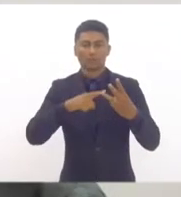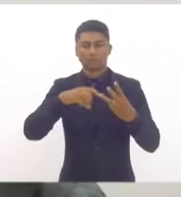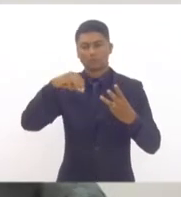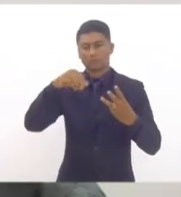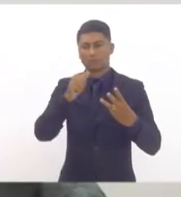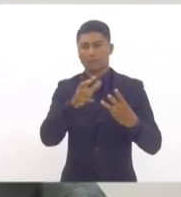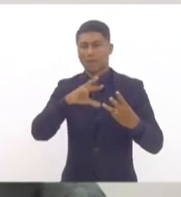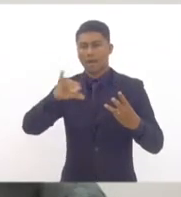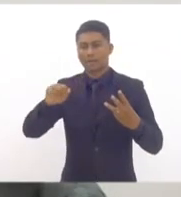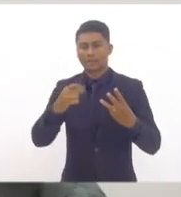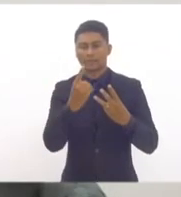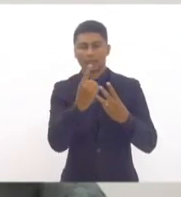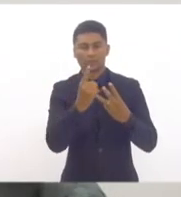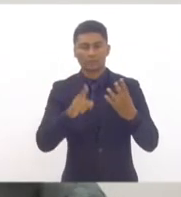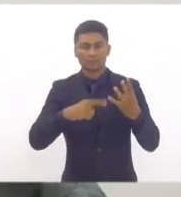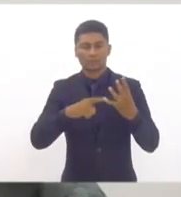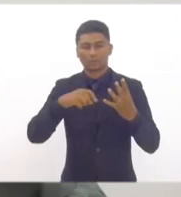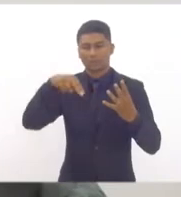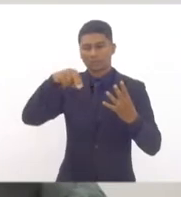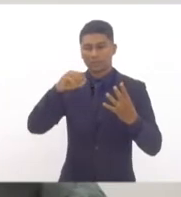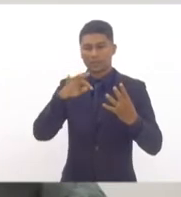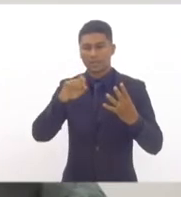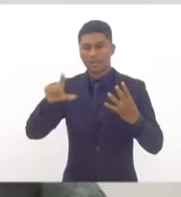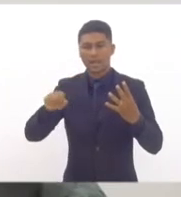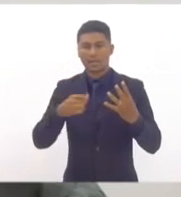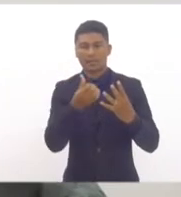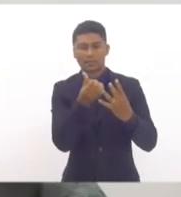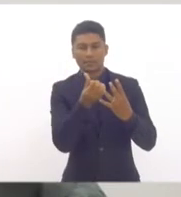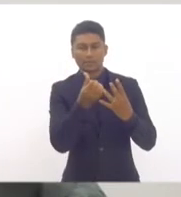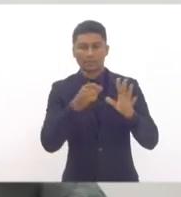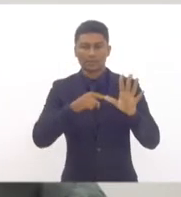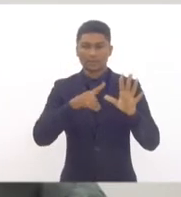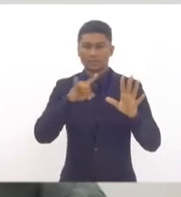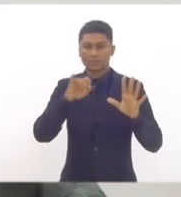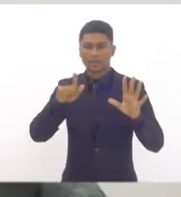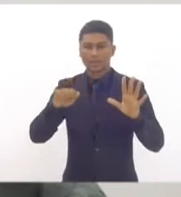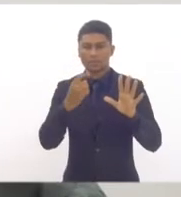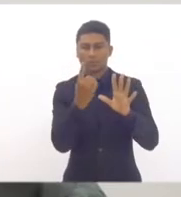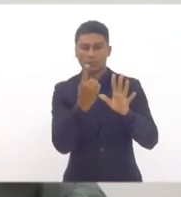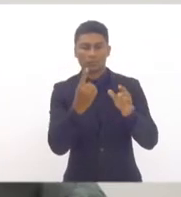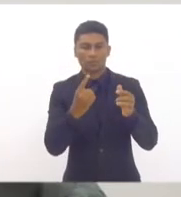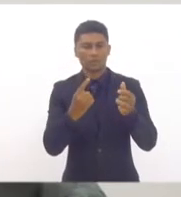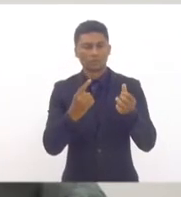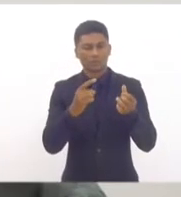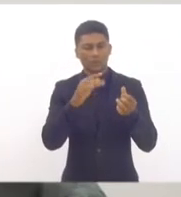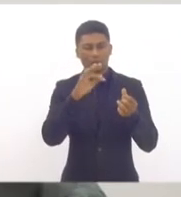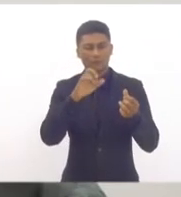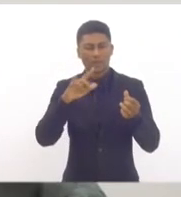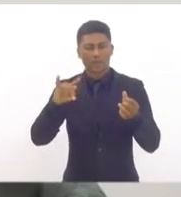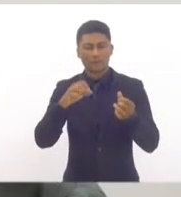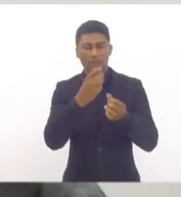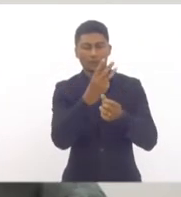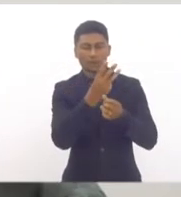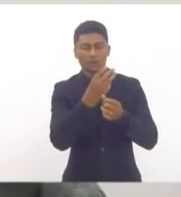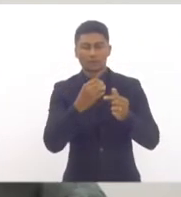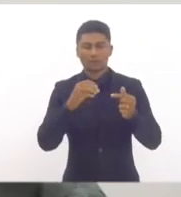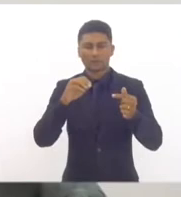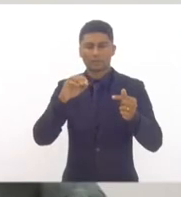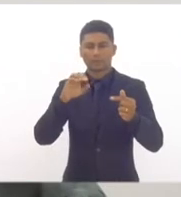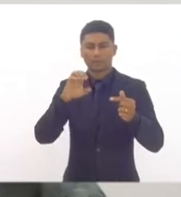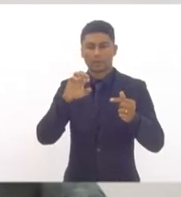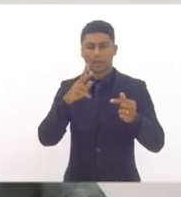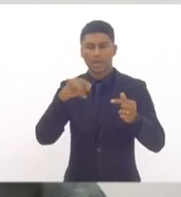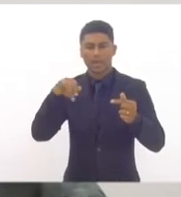voto. Natália Damasio, 6 votos. Diego de Bem, 1 voto. Felipe Aste, 3 votos. Eliene Vieira, 1